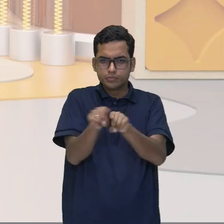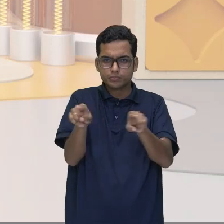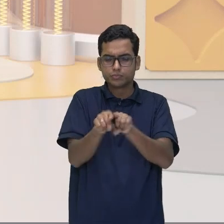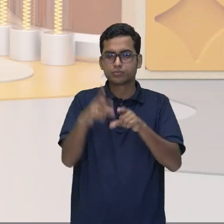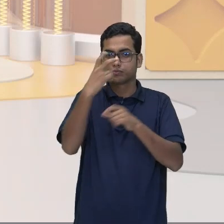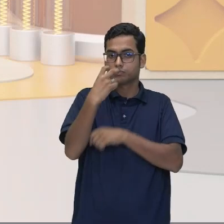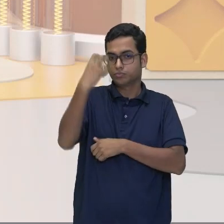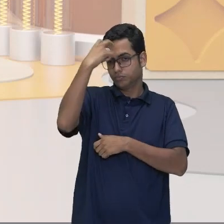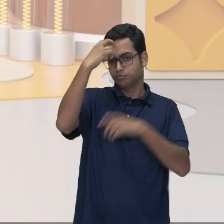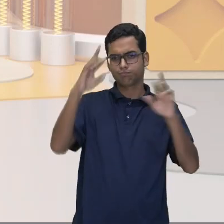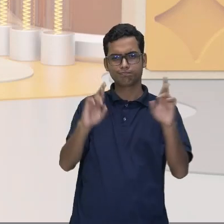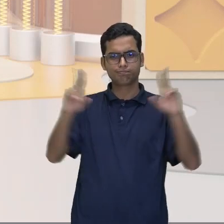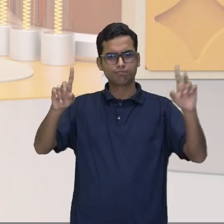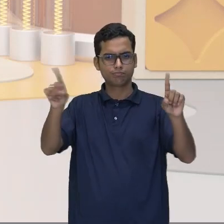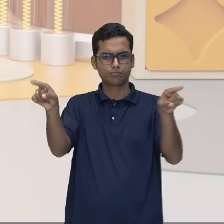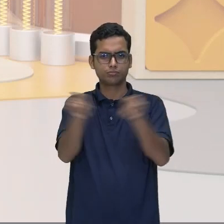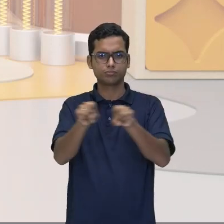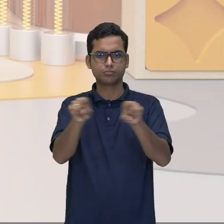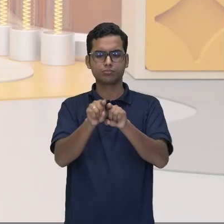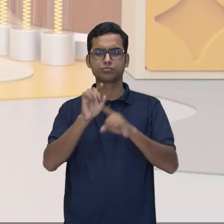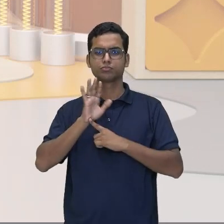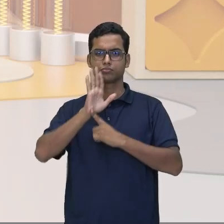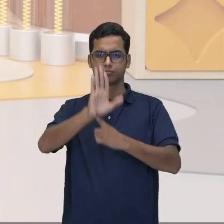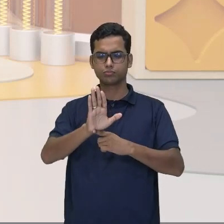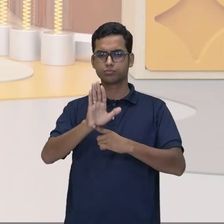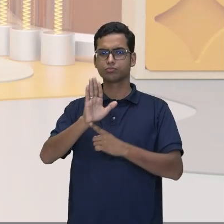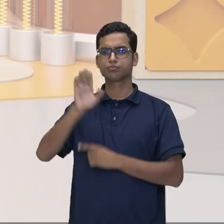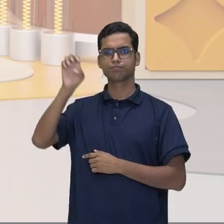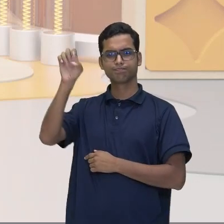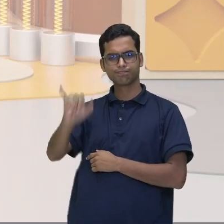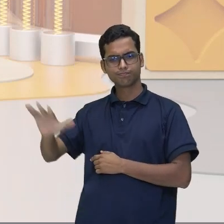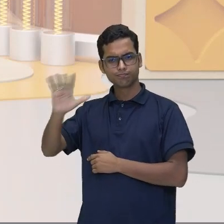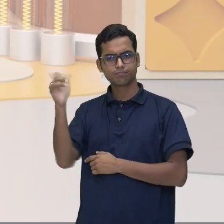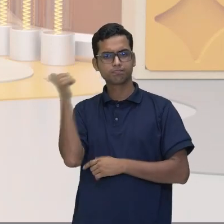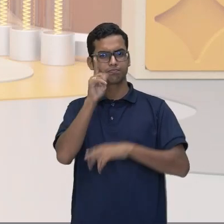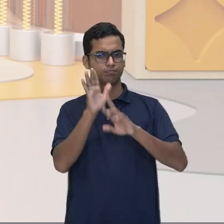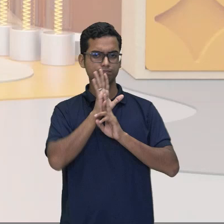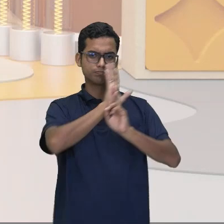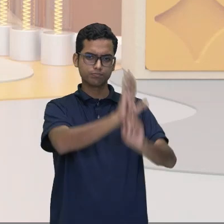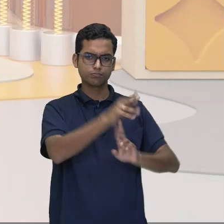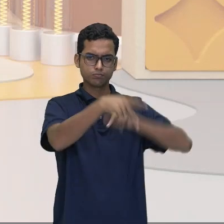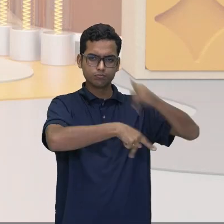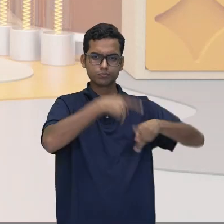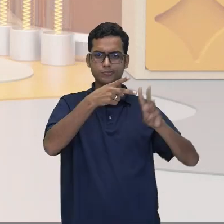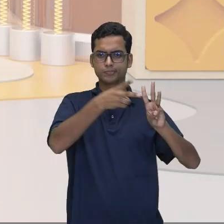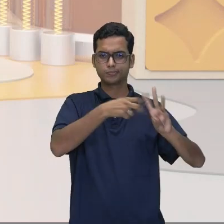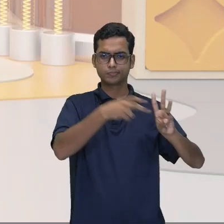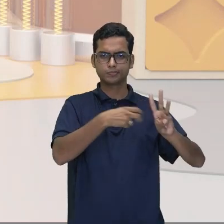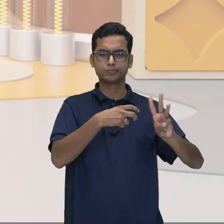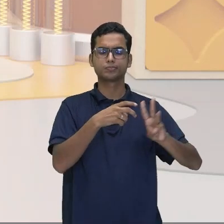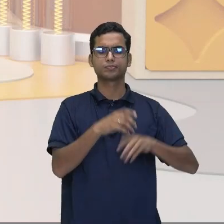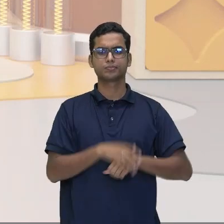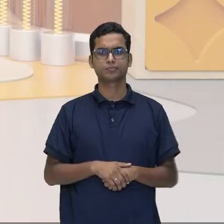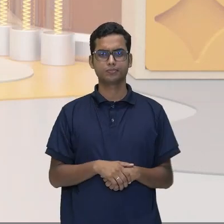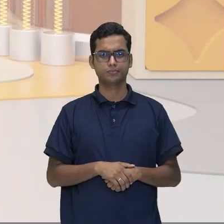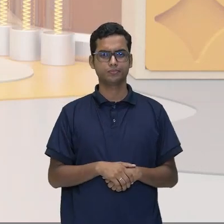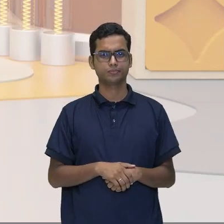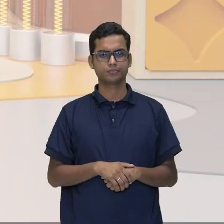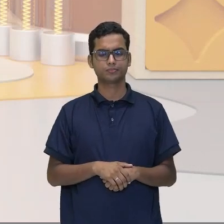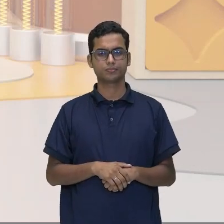cultura diferenciada, e era justamente isso que os europeus vão representar para esses povos nativos.